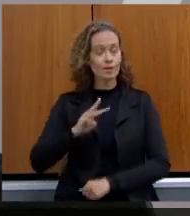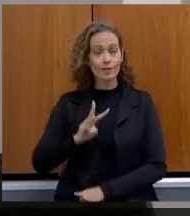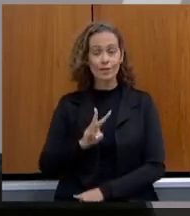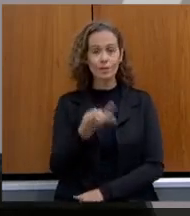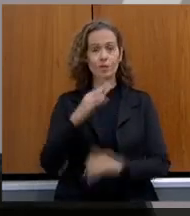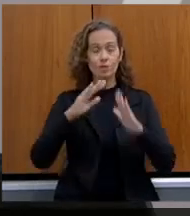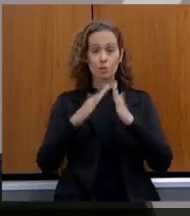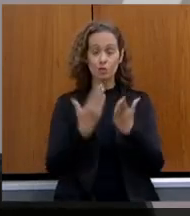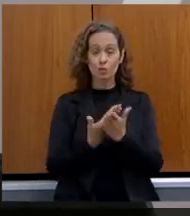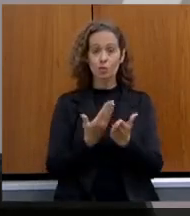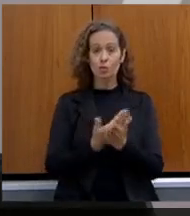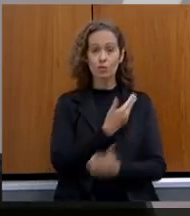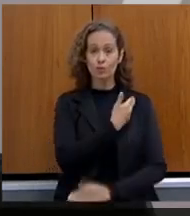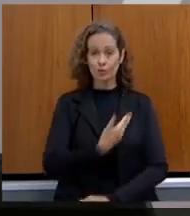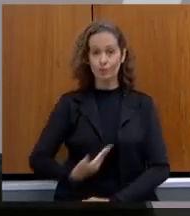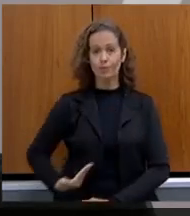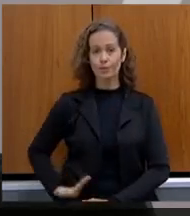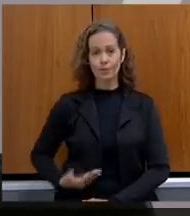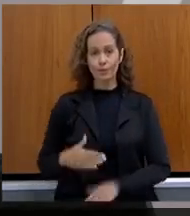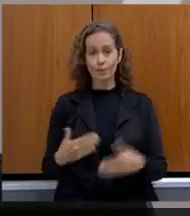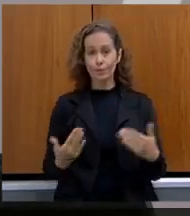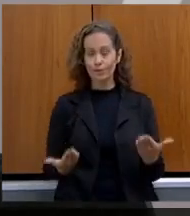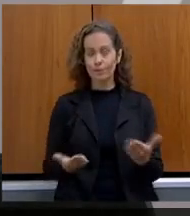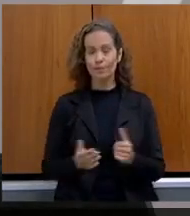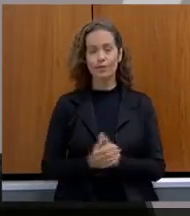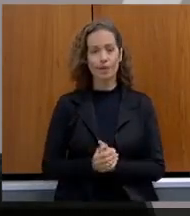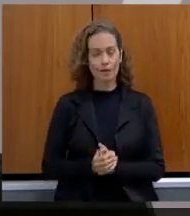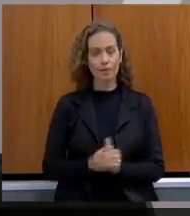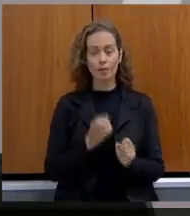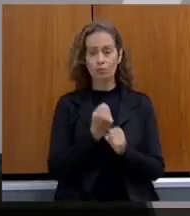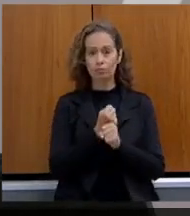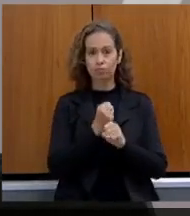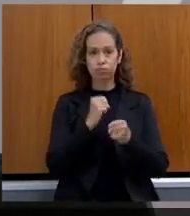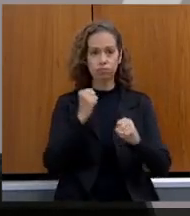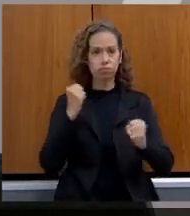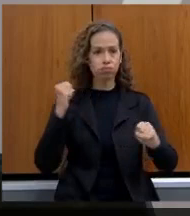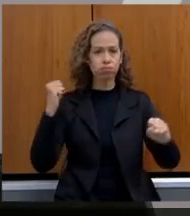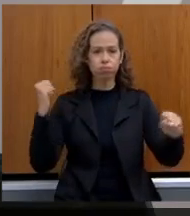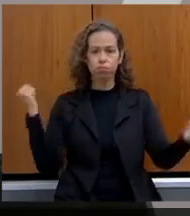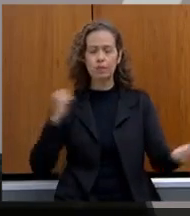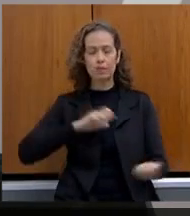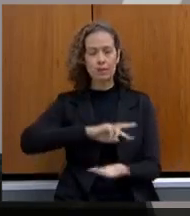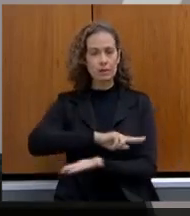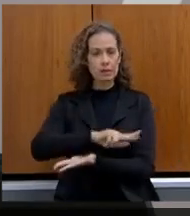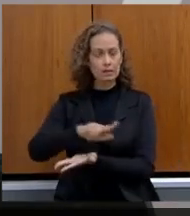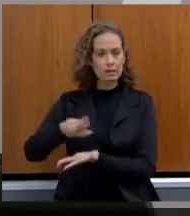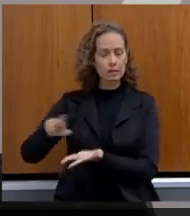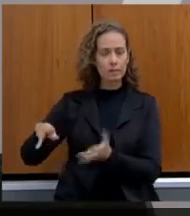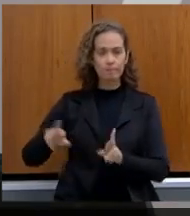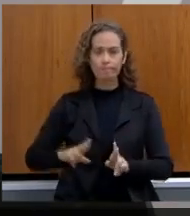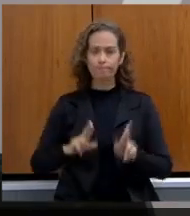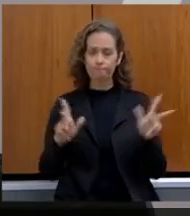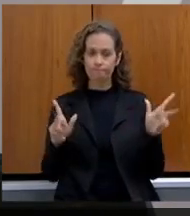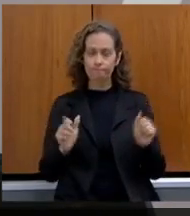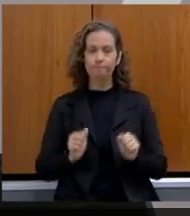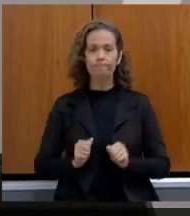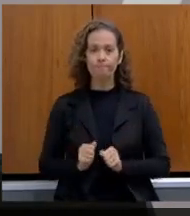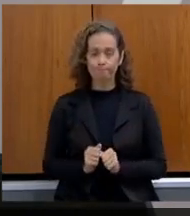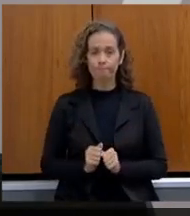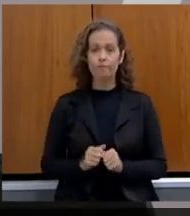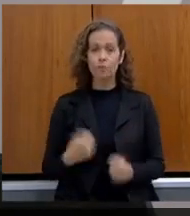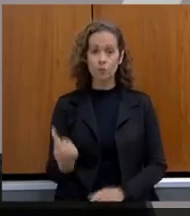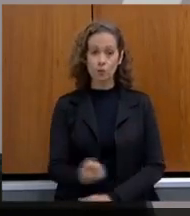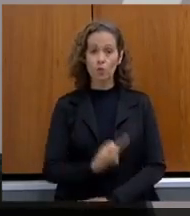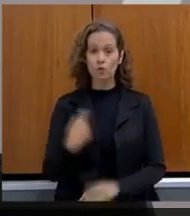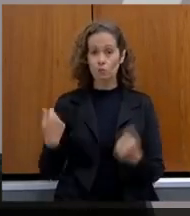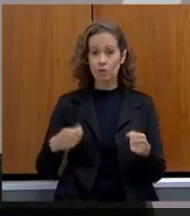escolas estaduais então universo muito amplo e muito diversificado e como não podemos